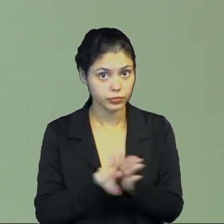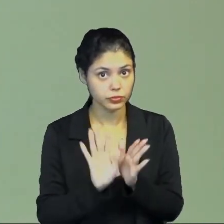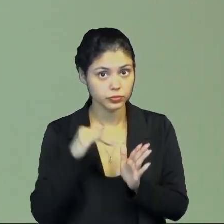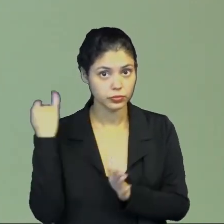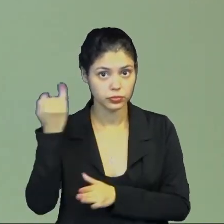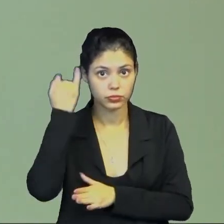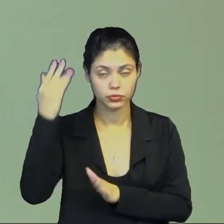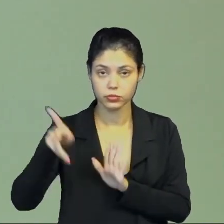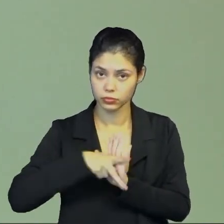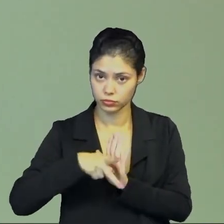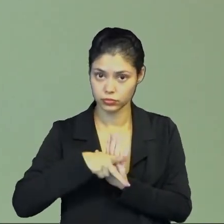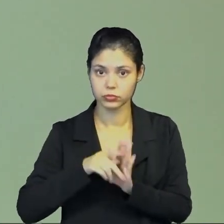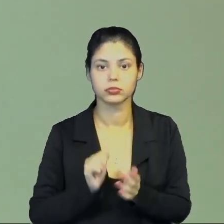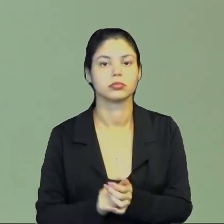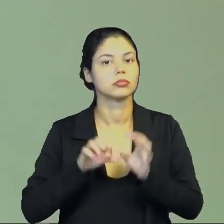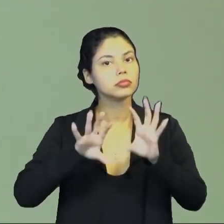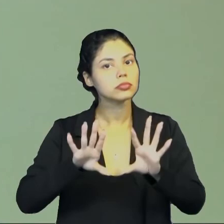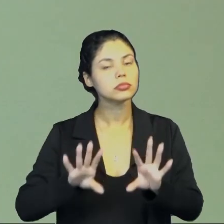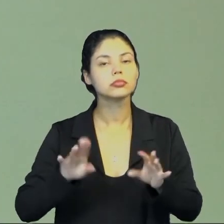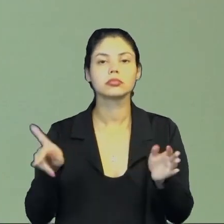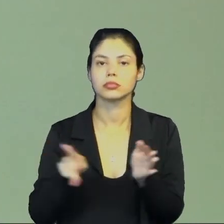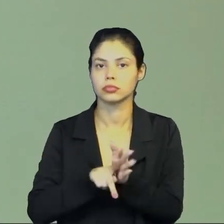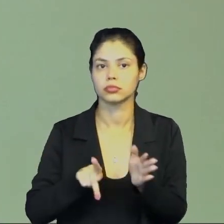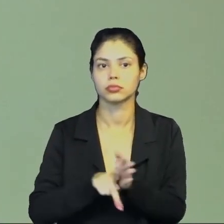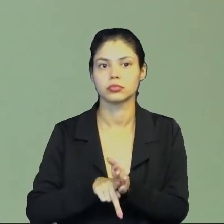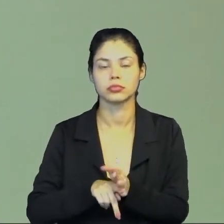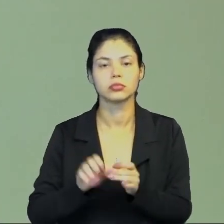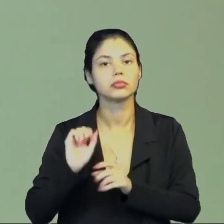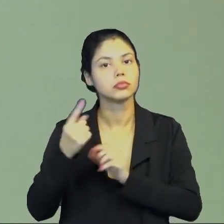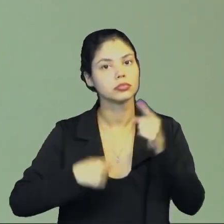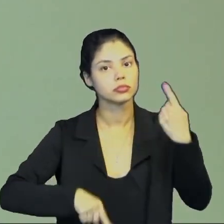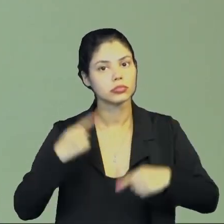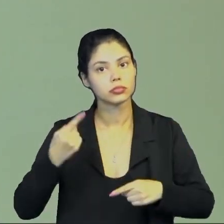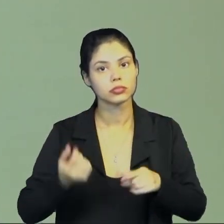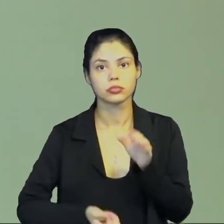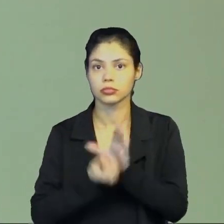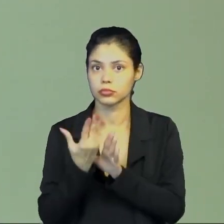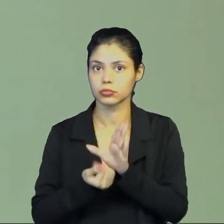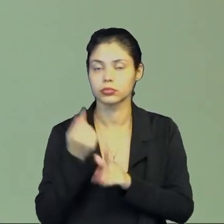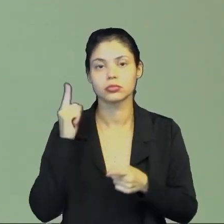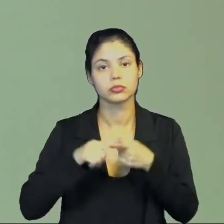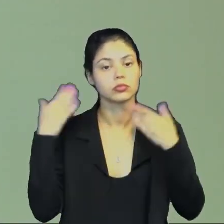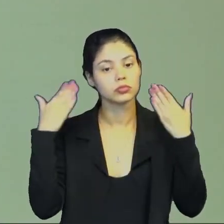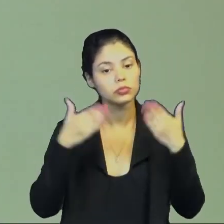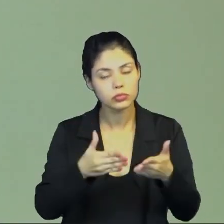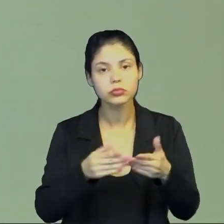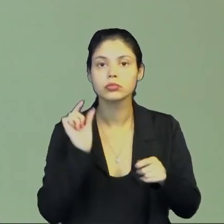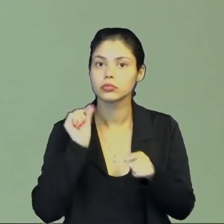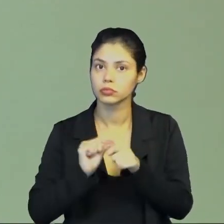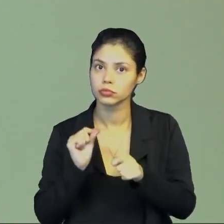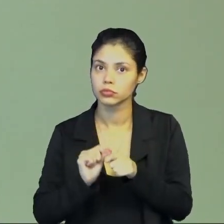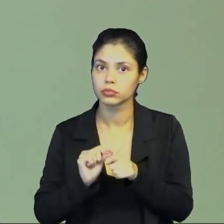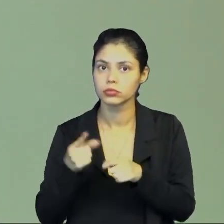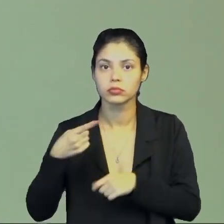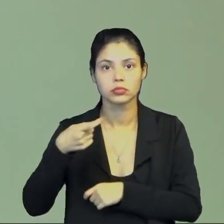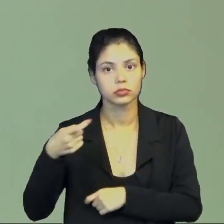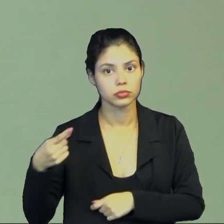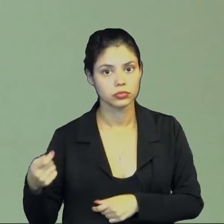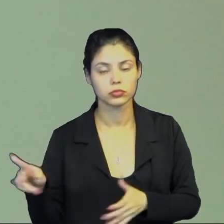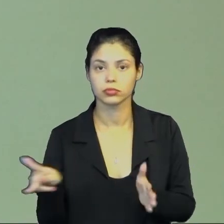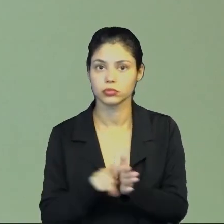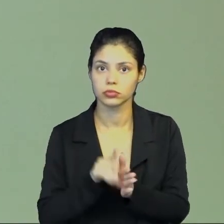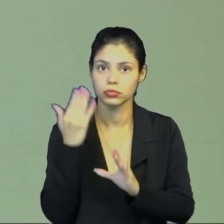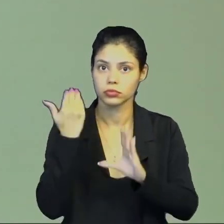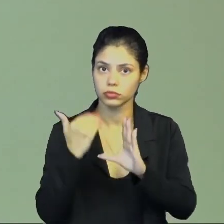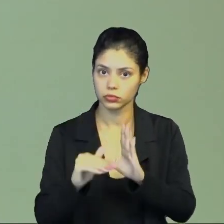função correspondente. Isso tudo se deve, então, ao sucesso reprodutivo, porque o objetivo é fazer com que os espermatozoides eles